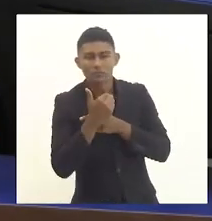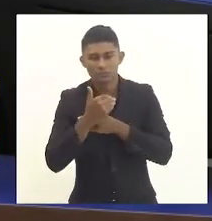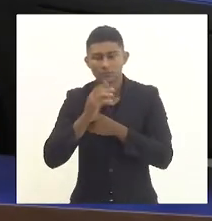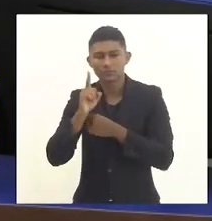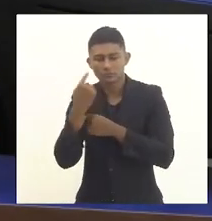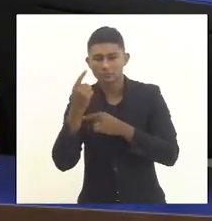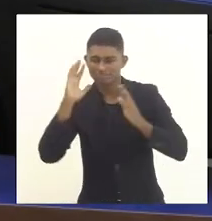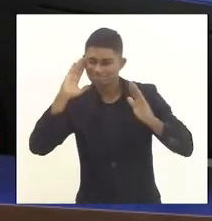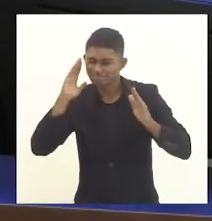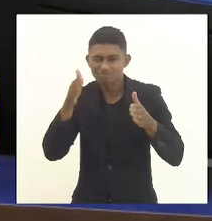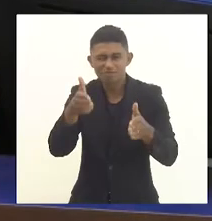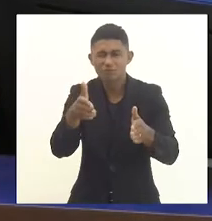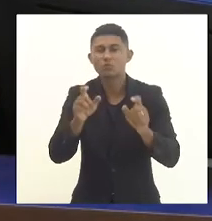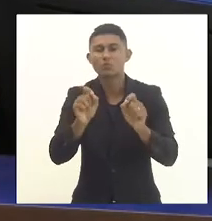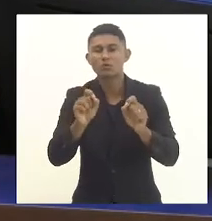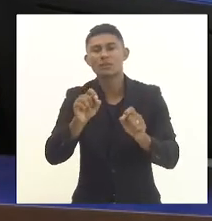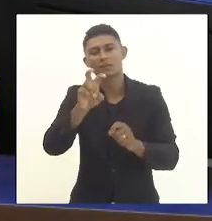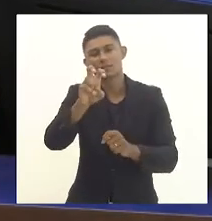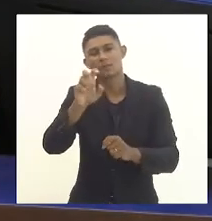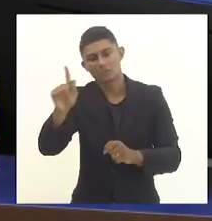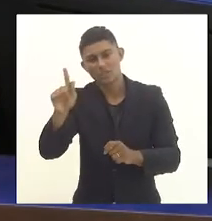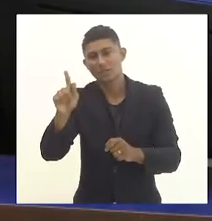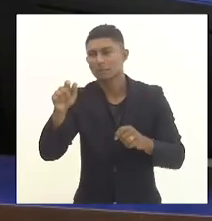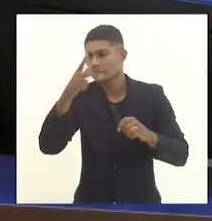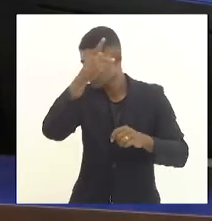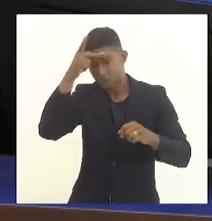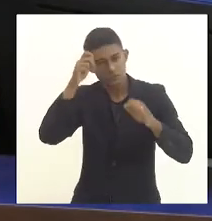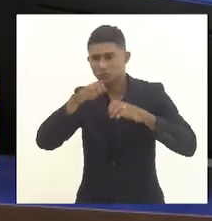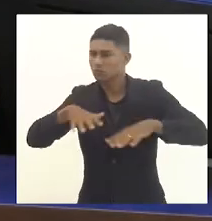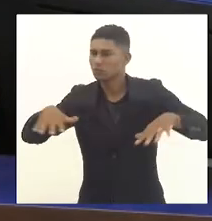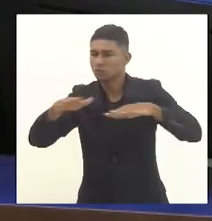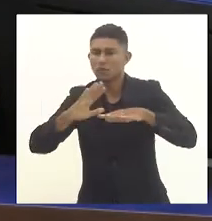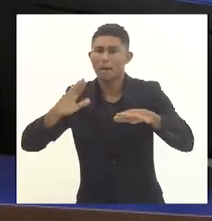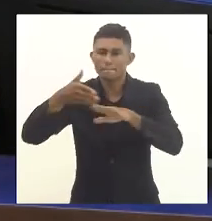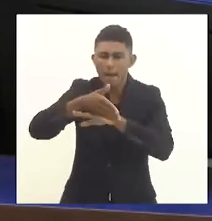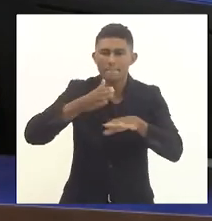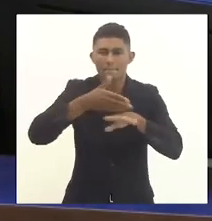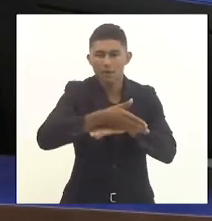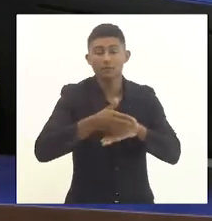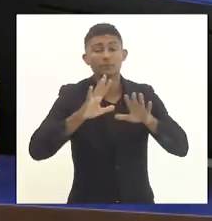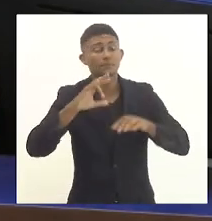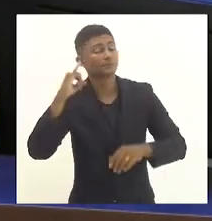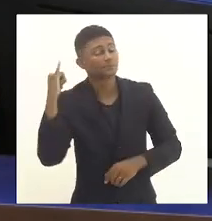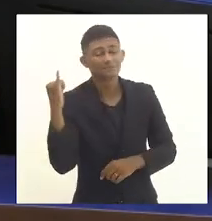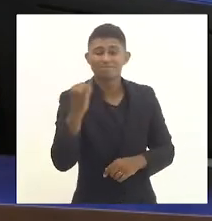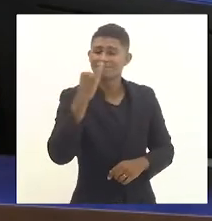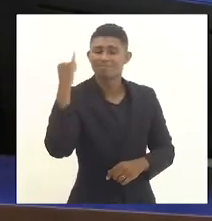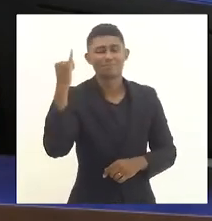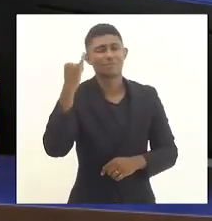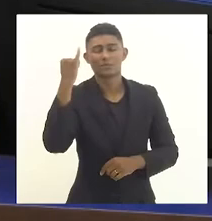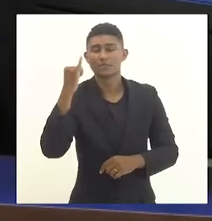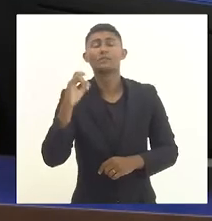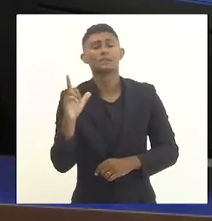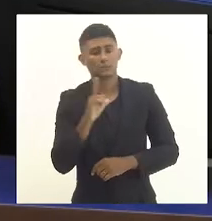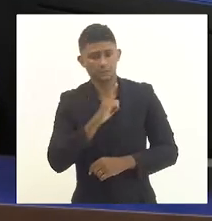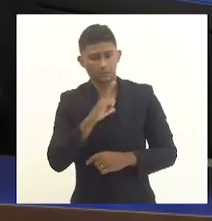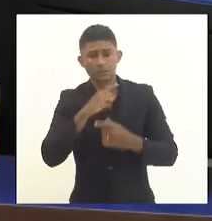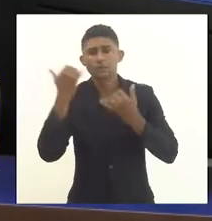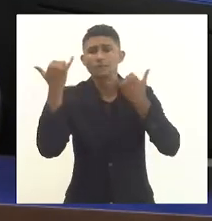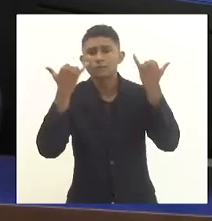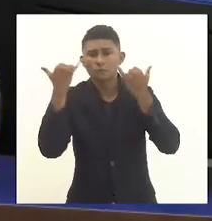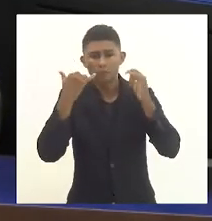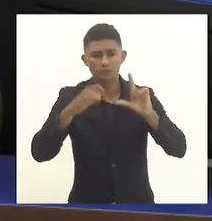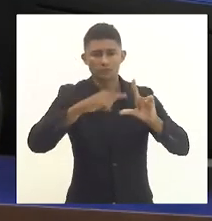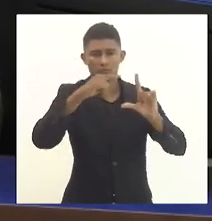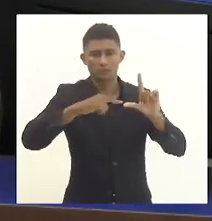único, que é o de democratizar o acesso a 5G. Mas isso é importante? Isso é obviamente muito importante. Existe um dado, né, um dado do